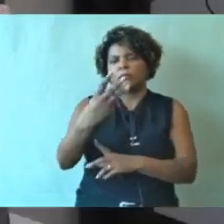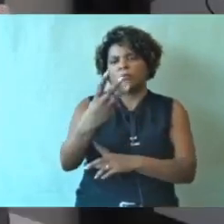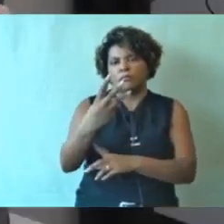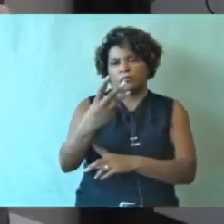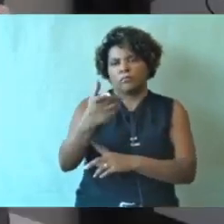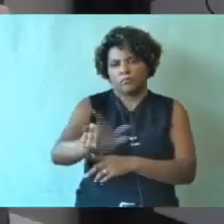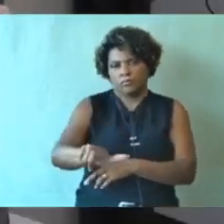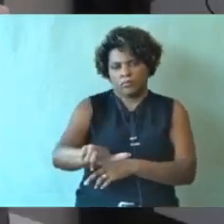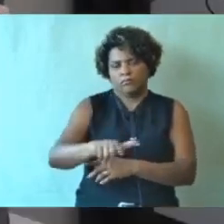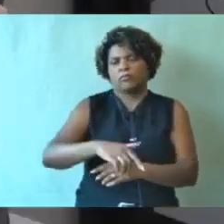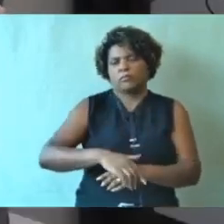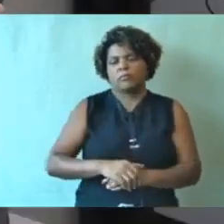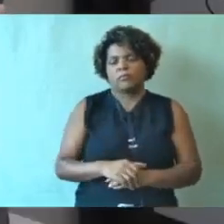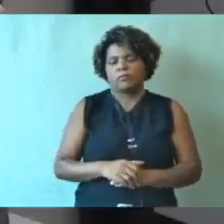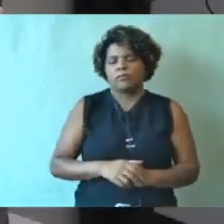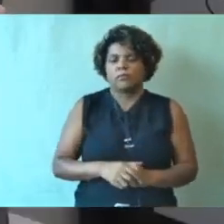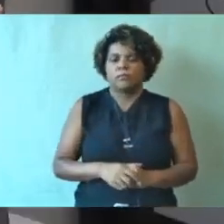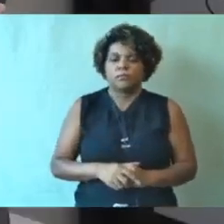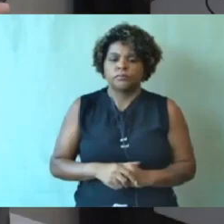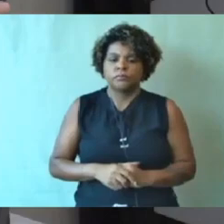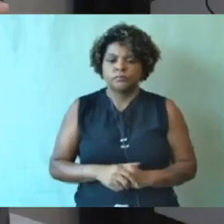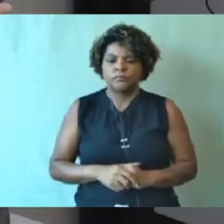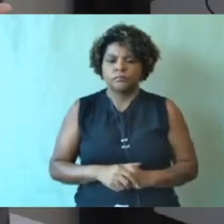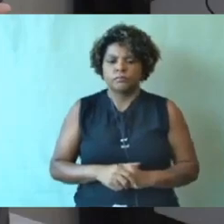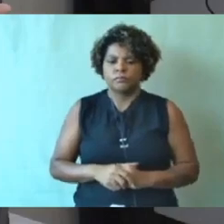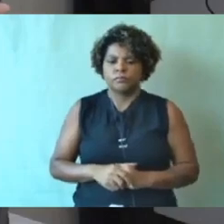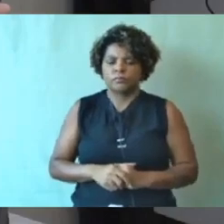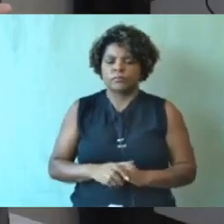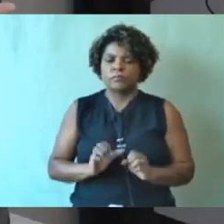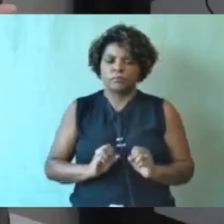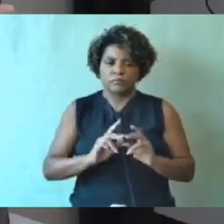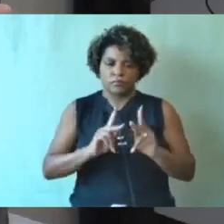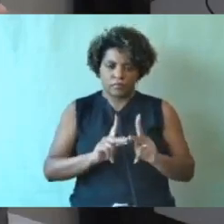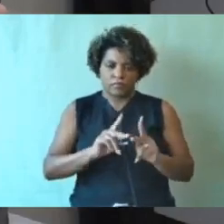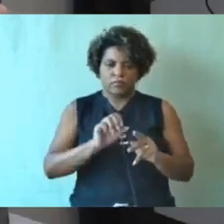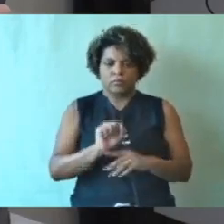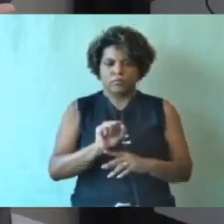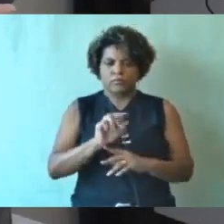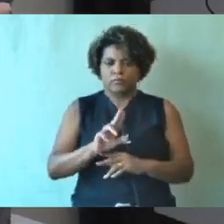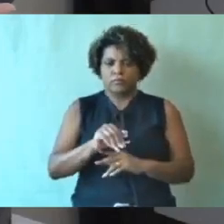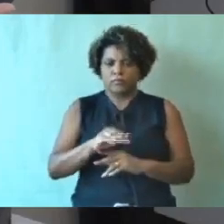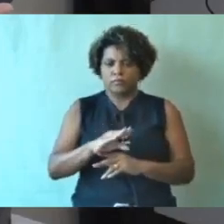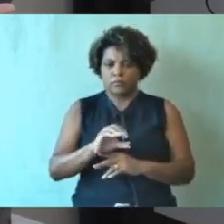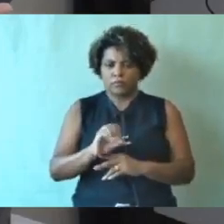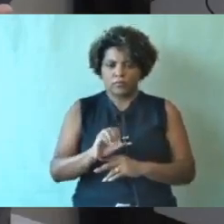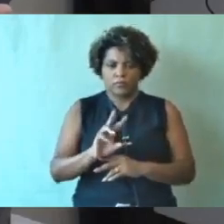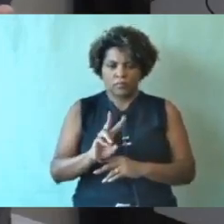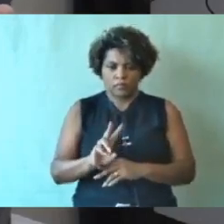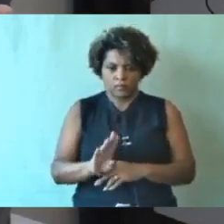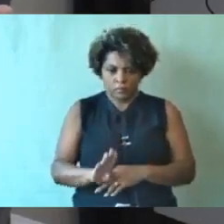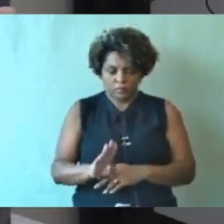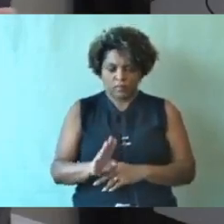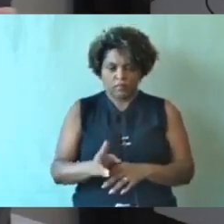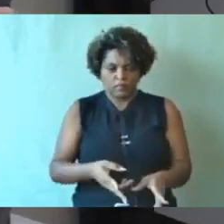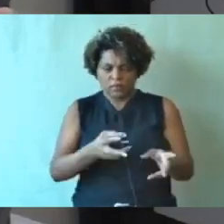executa. Mensais. Ok, aí se a SUMOB detectou que uma viagem não foi feita, ela vai começar a fazer essas penalizações